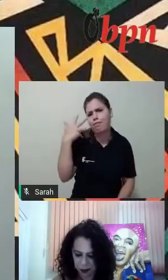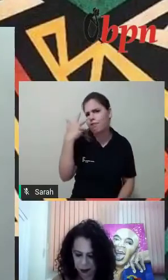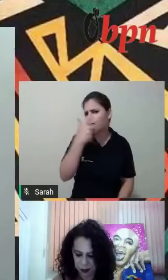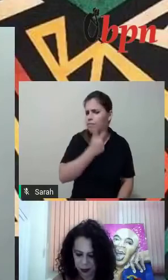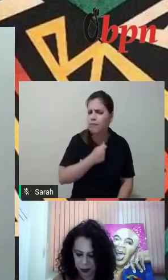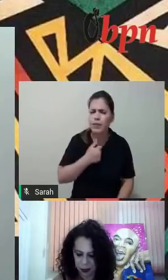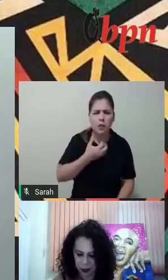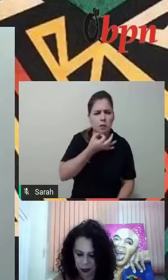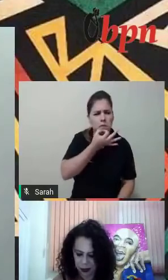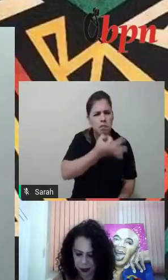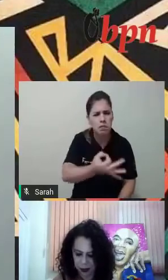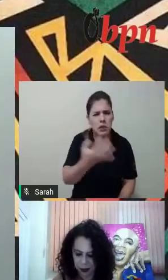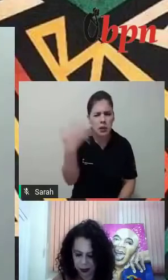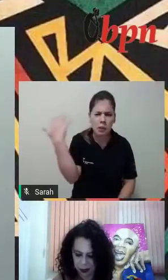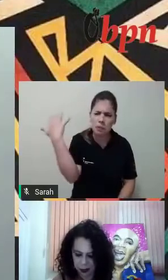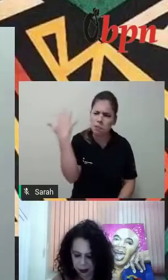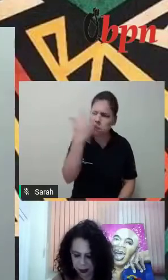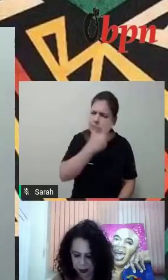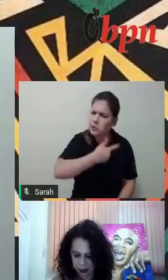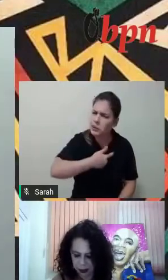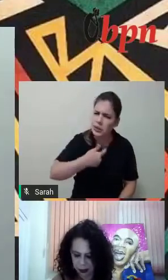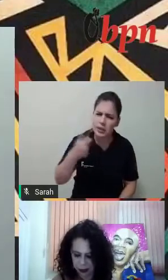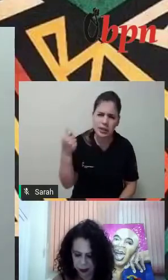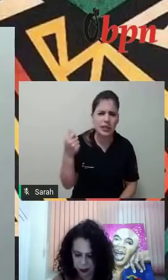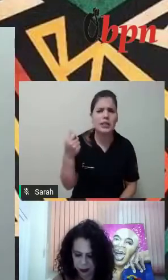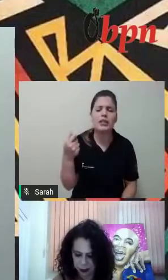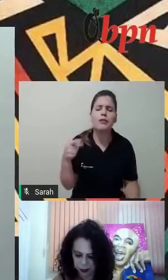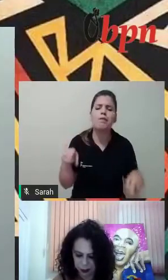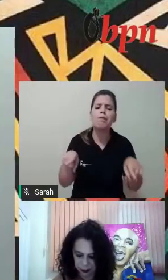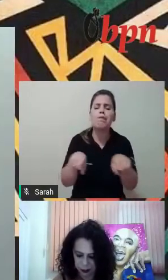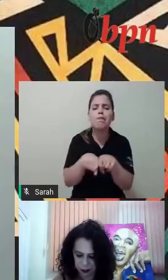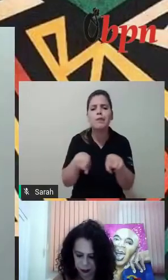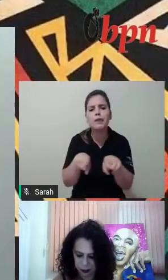bonito e um gesto assim, muito,